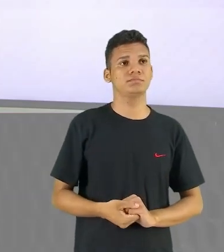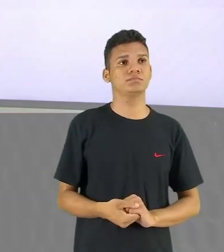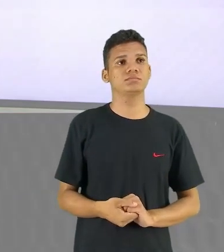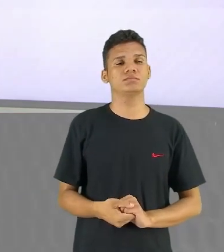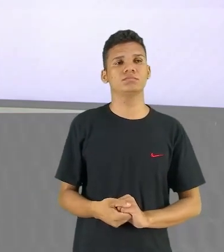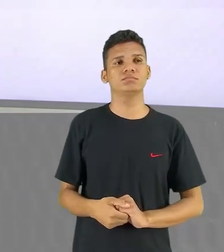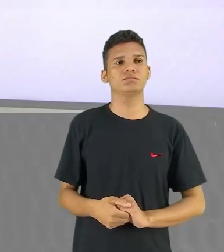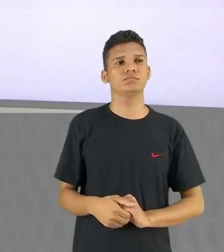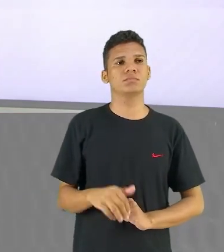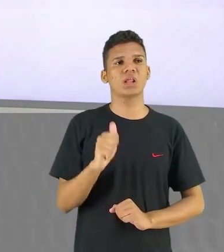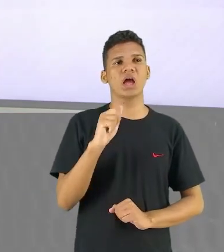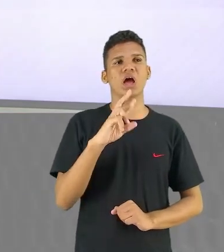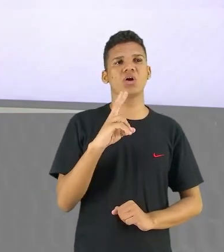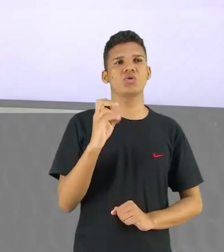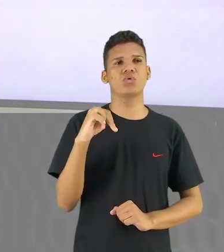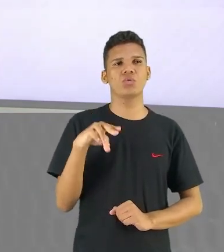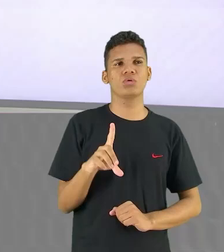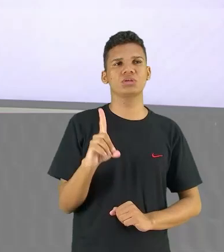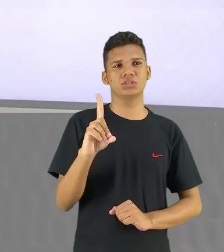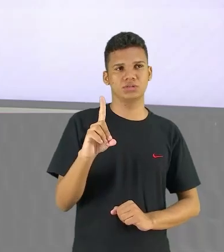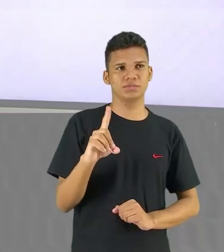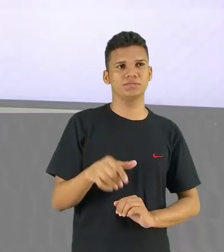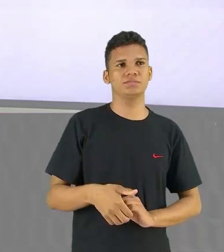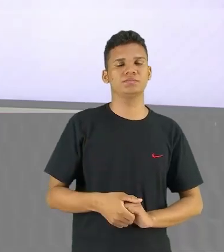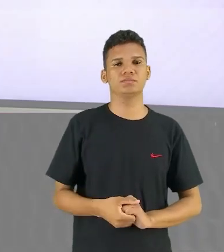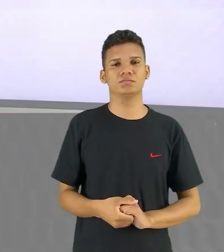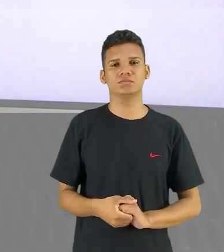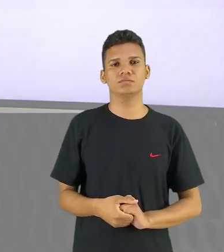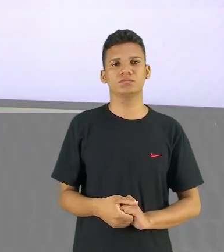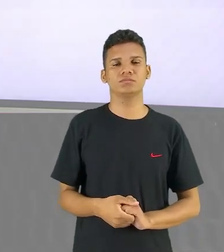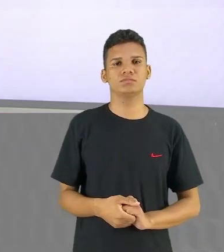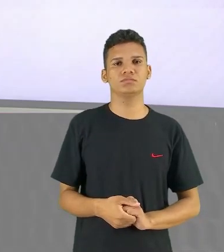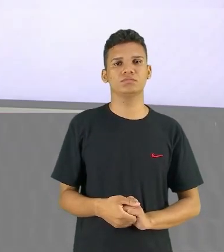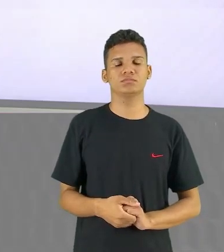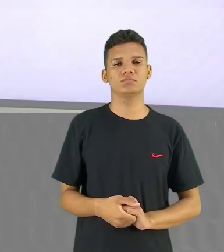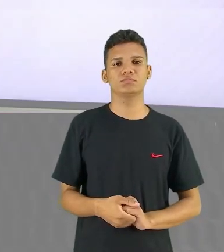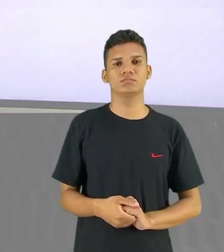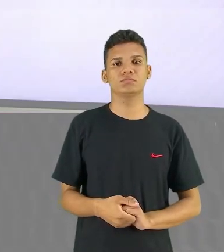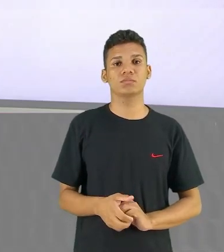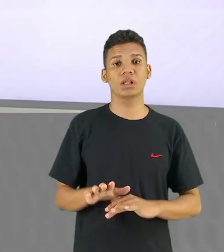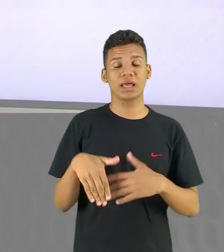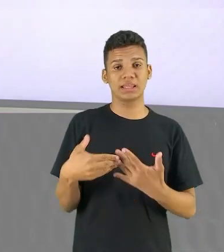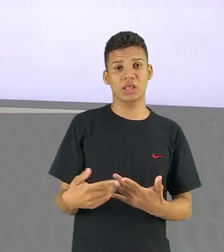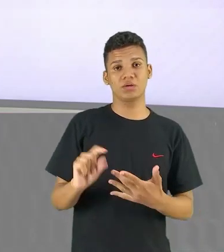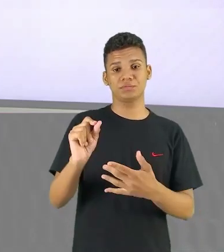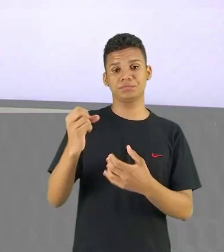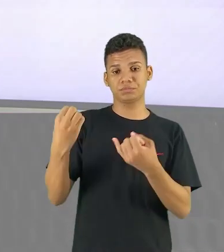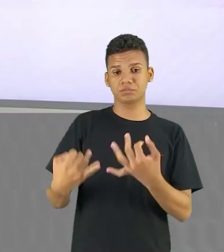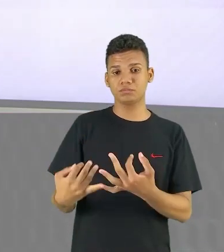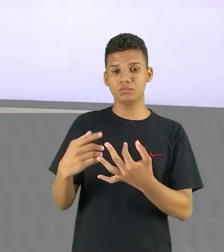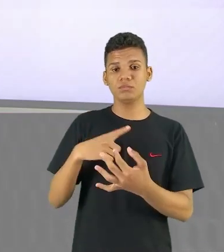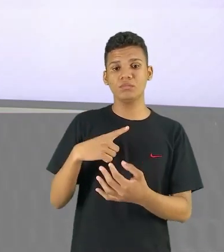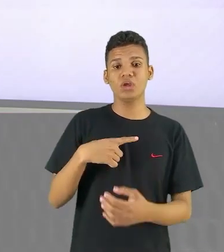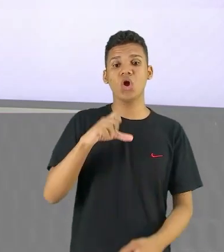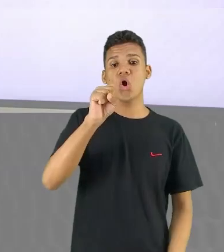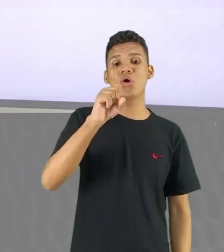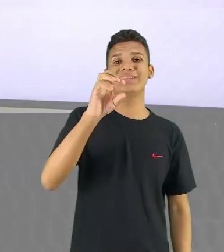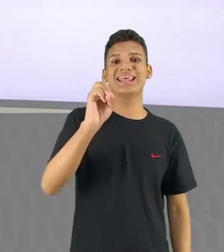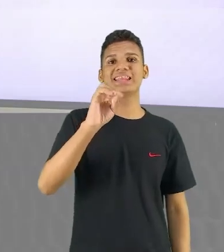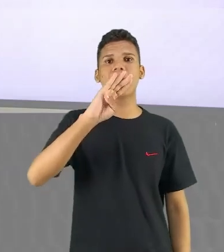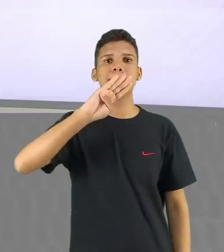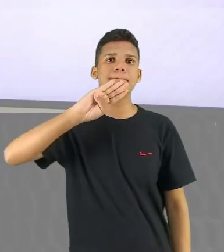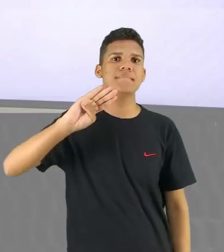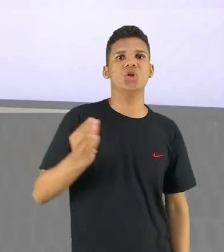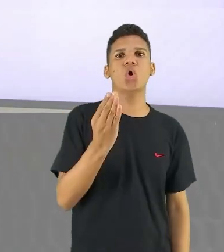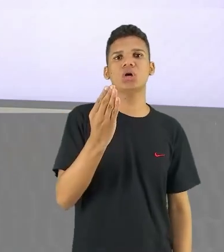80 billion new pieces of clothing are purchased worldwide per year. Então ele coloca que cerca de 80